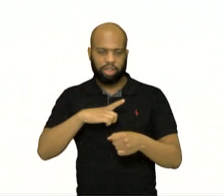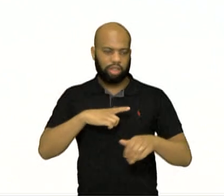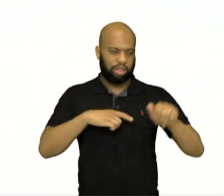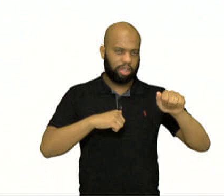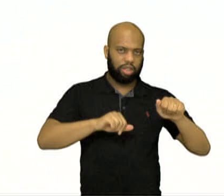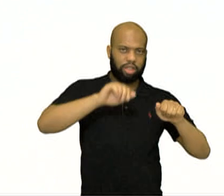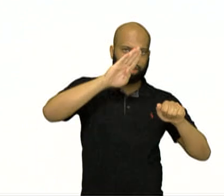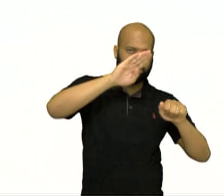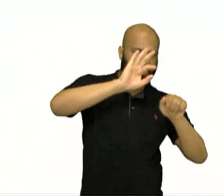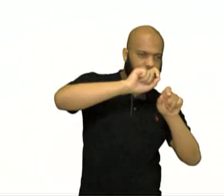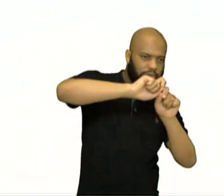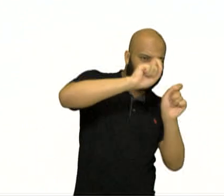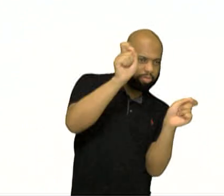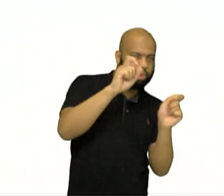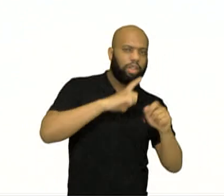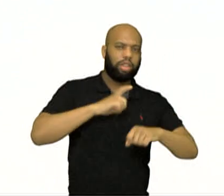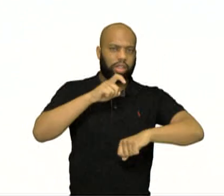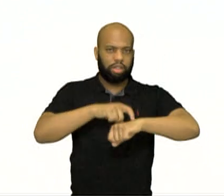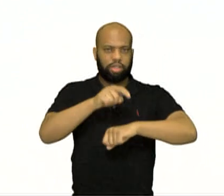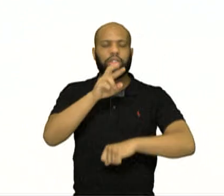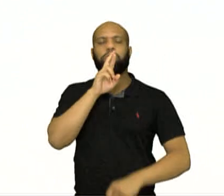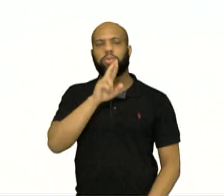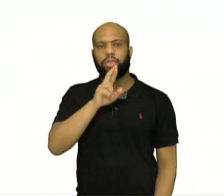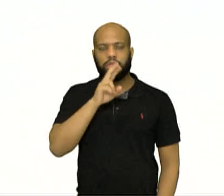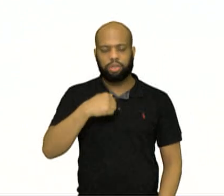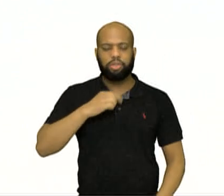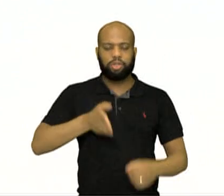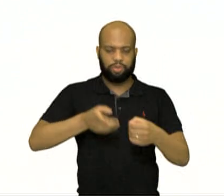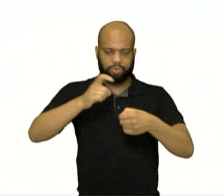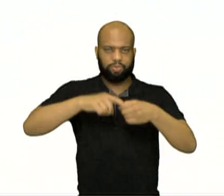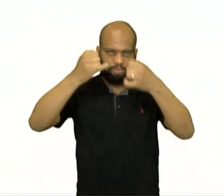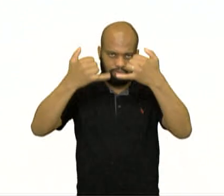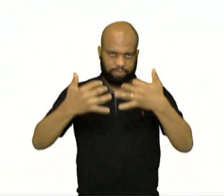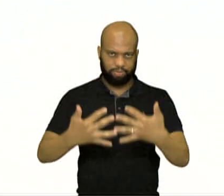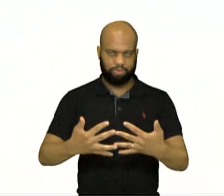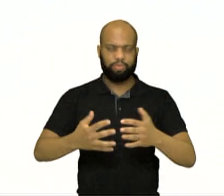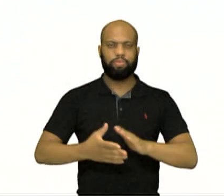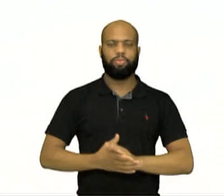B? Tempo para você responder, já volto para explicar.